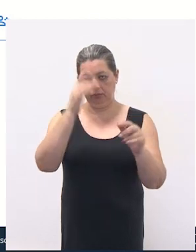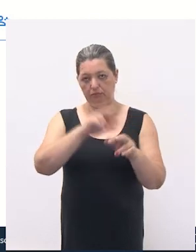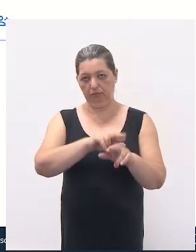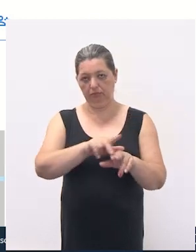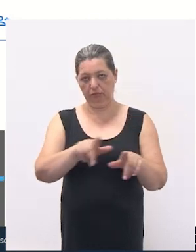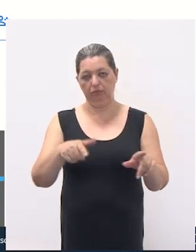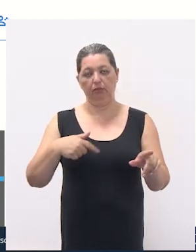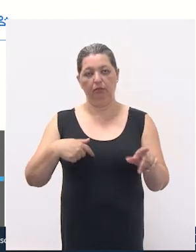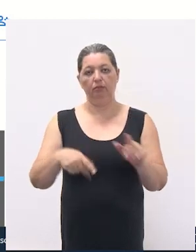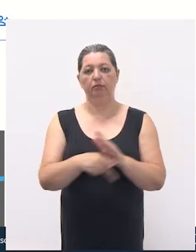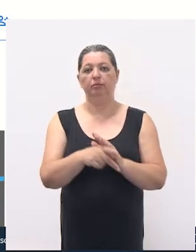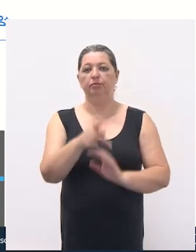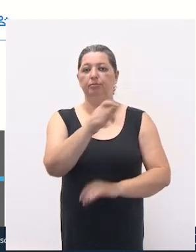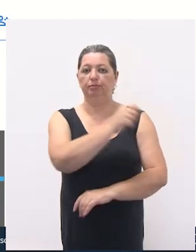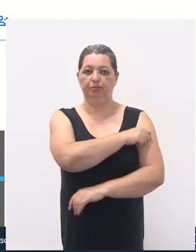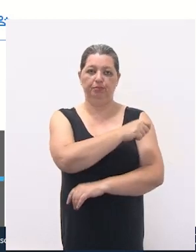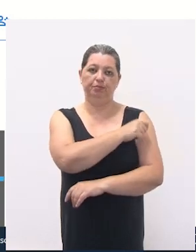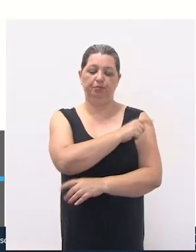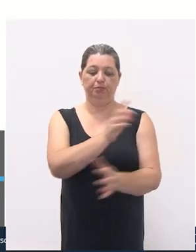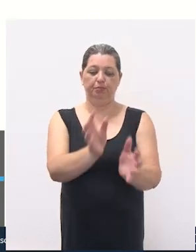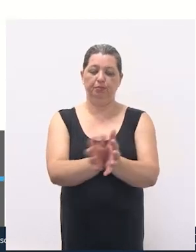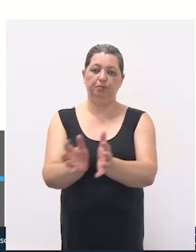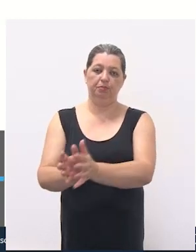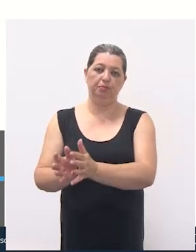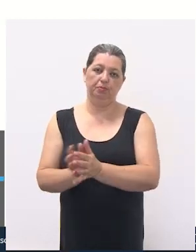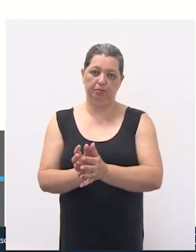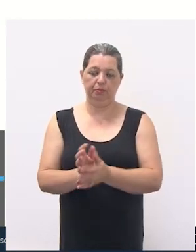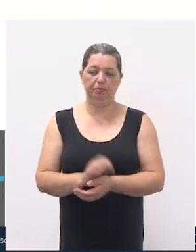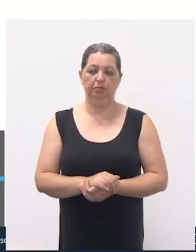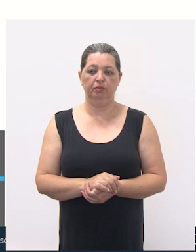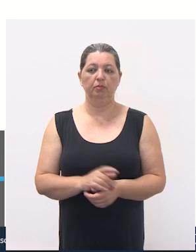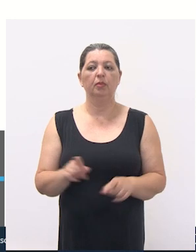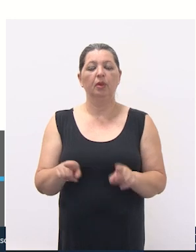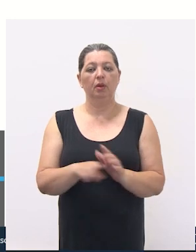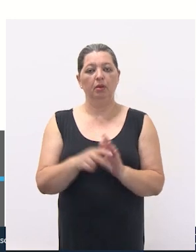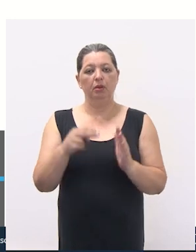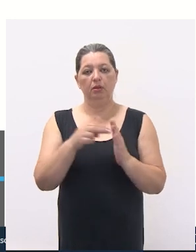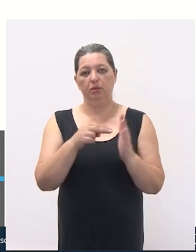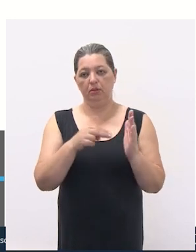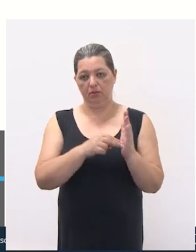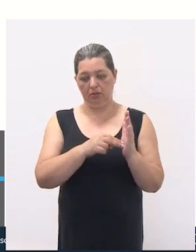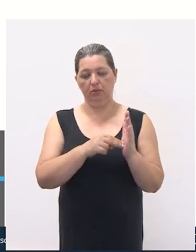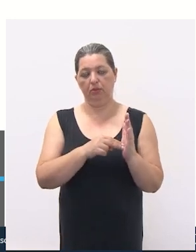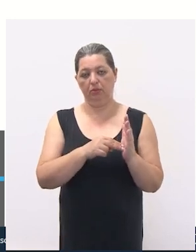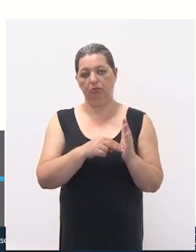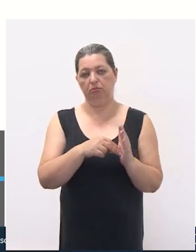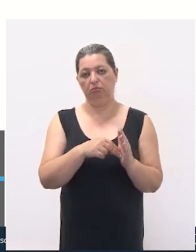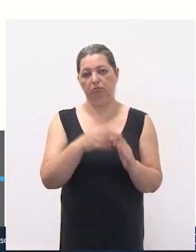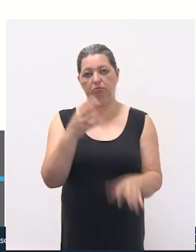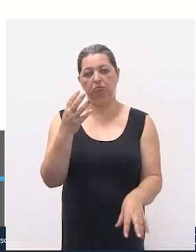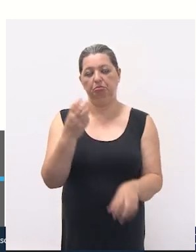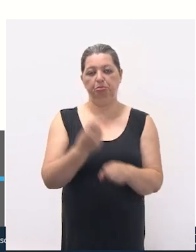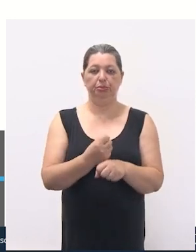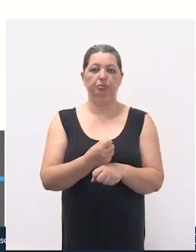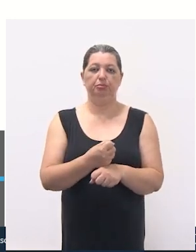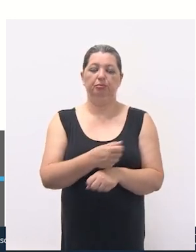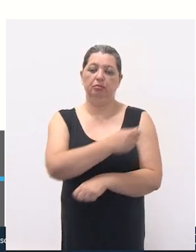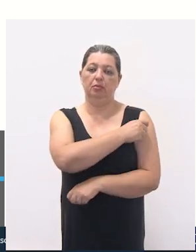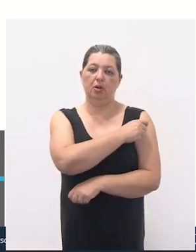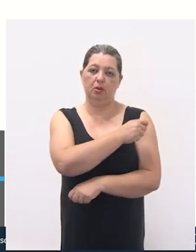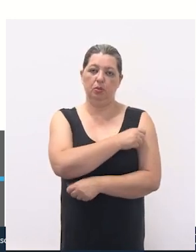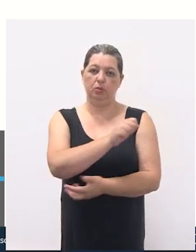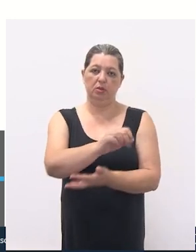estão inseridos nas turmas, e as notas dos alunos aí que vão chegando às atividades.